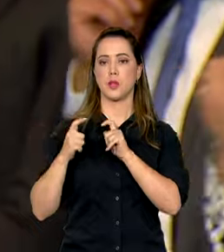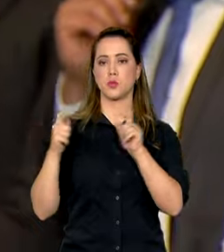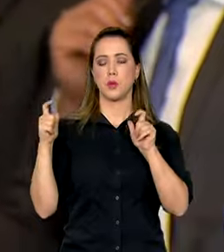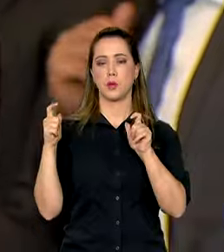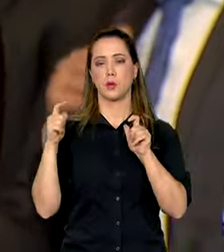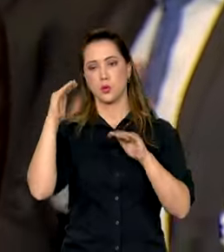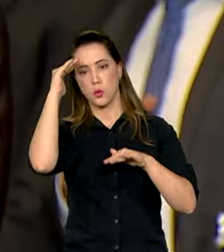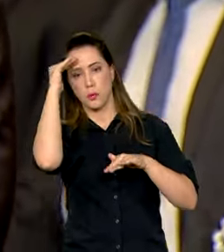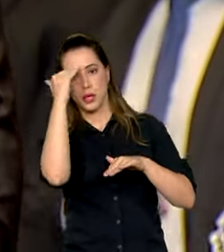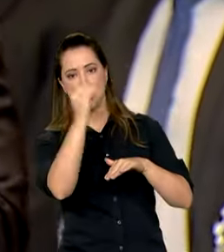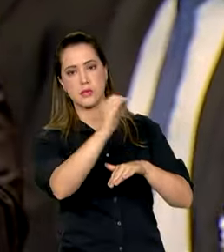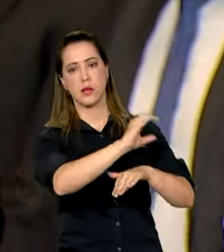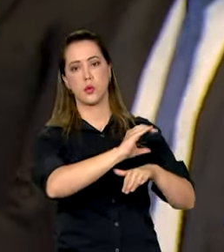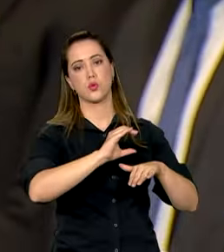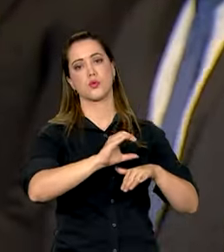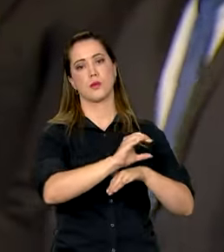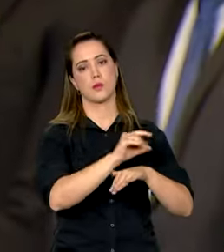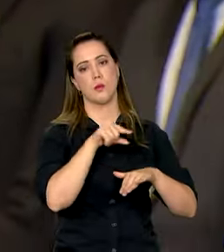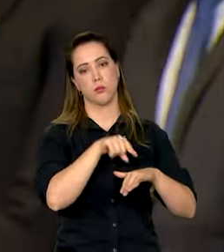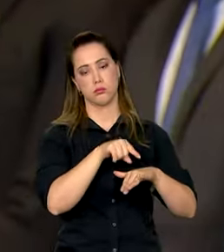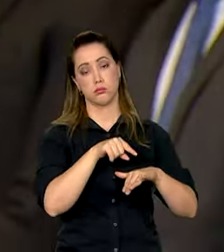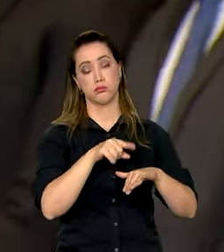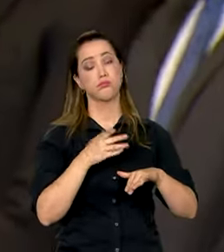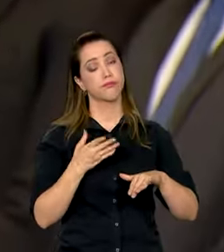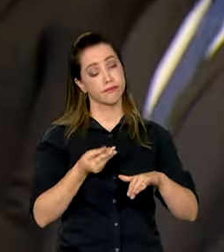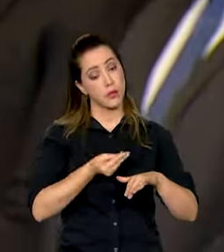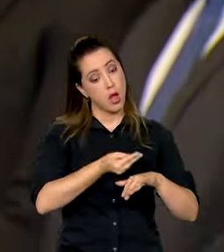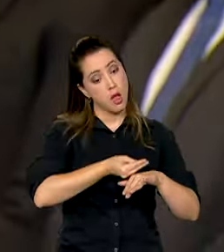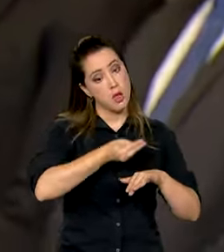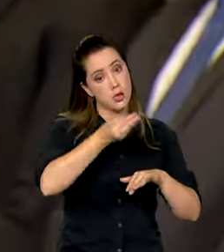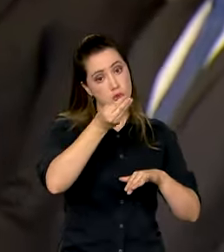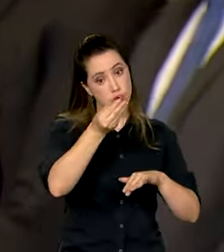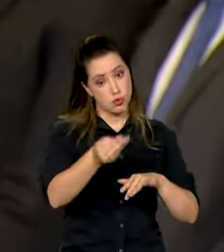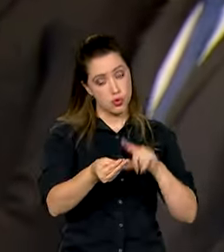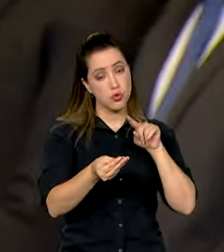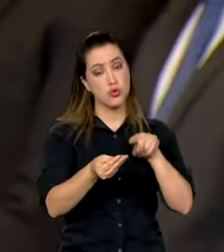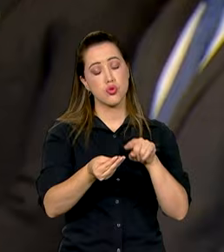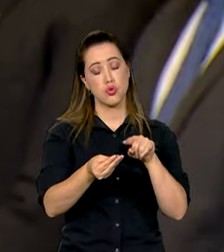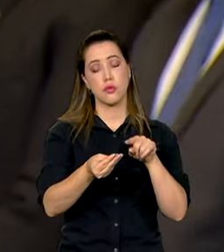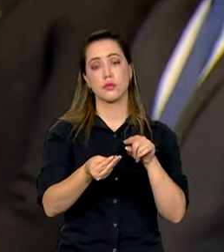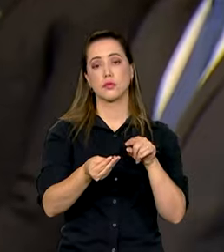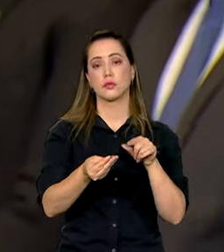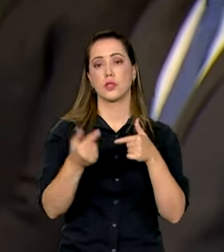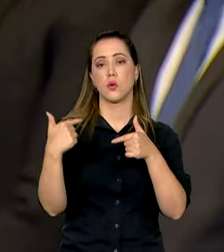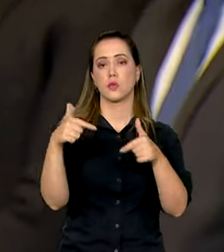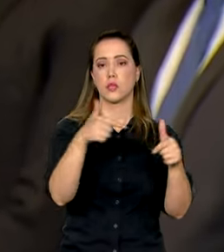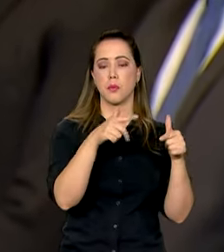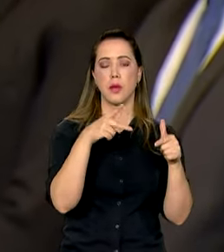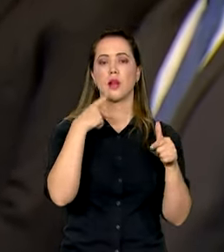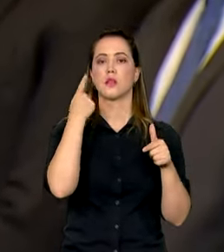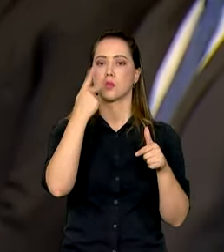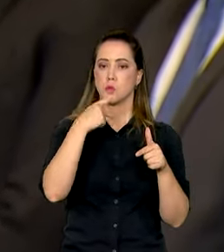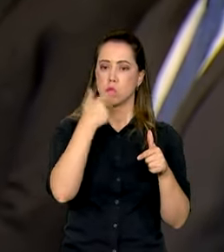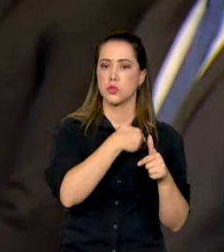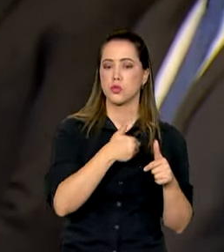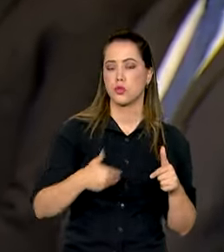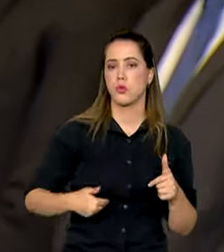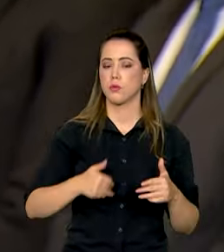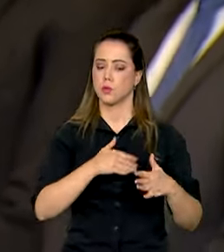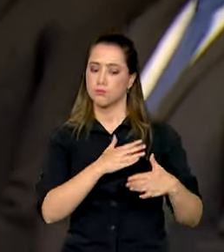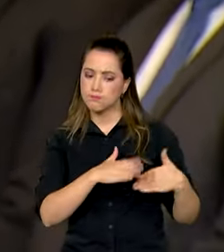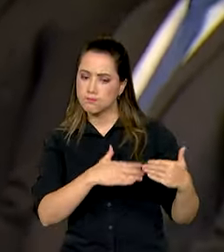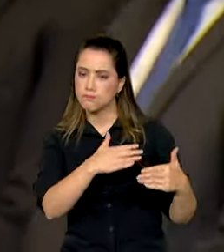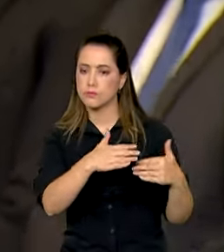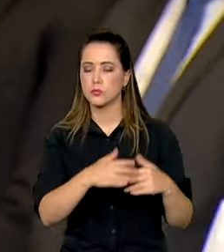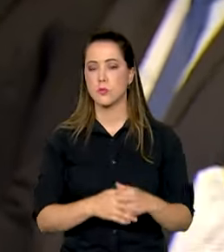respeitar a Constituição e de garantir o exercício e a funcionalidade das políticas públicas. Mas tem uma